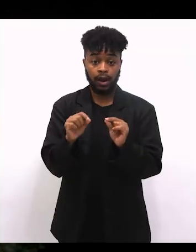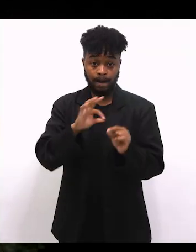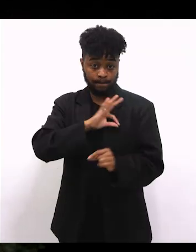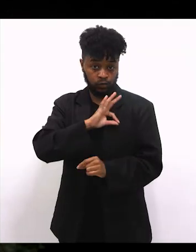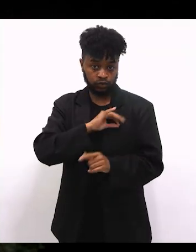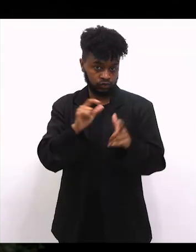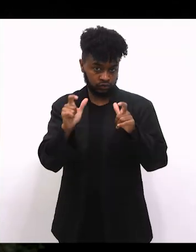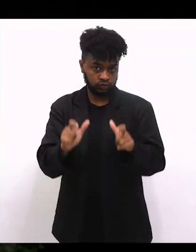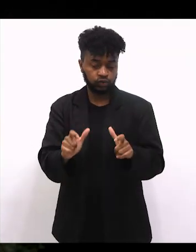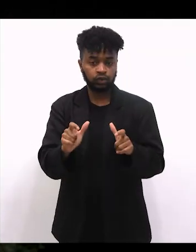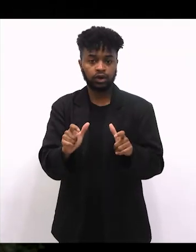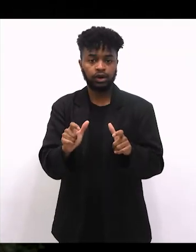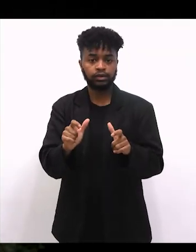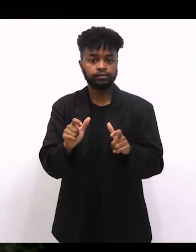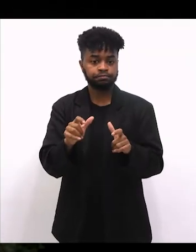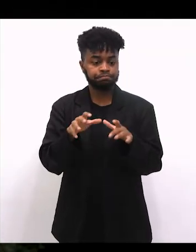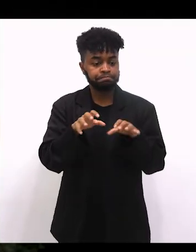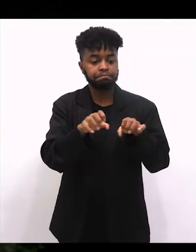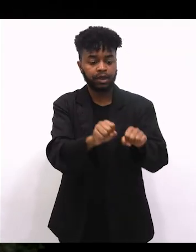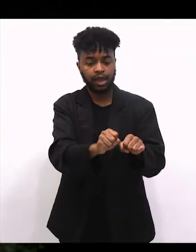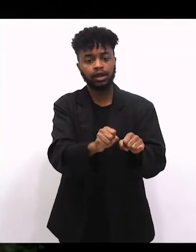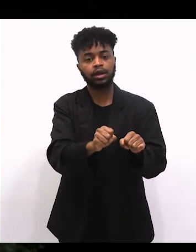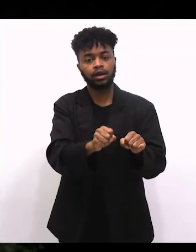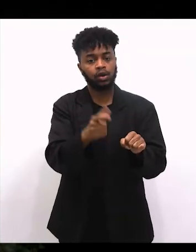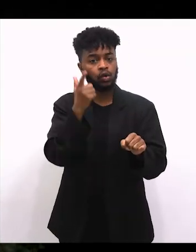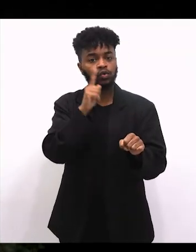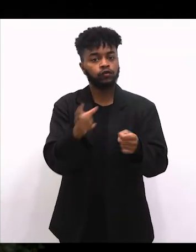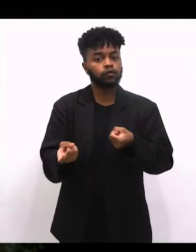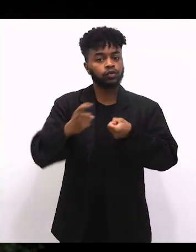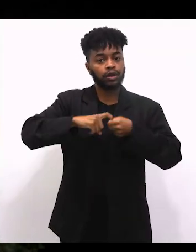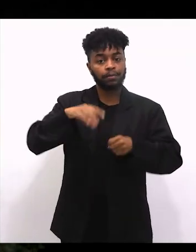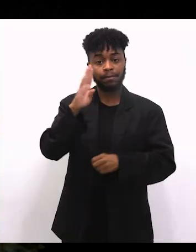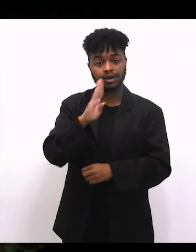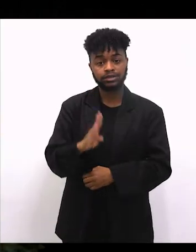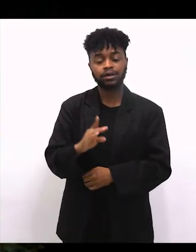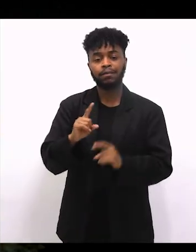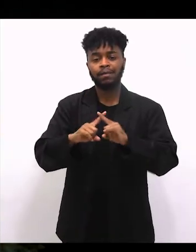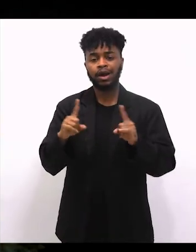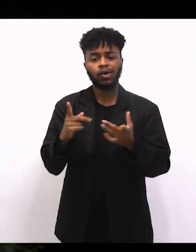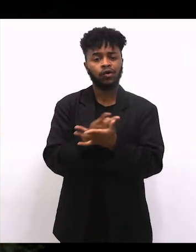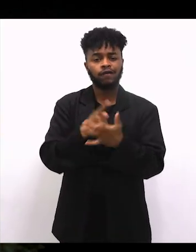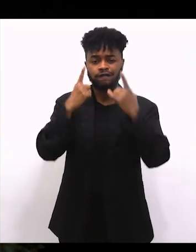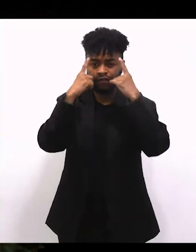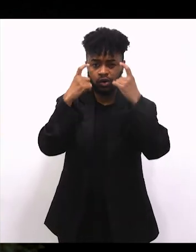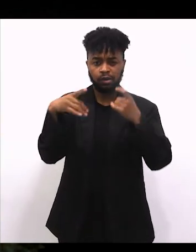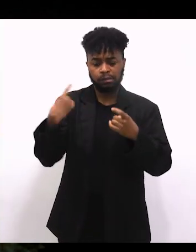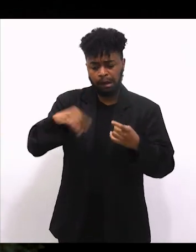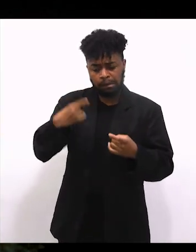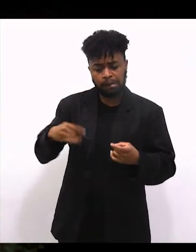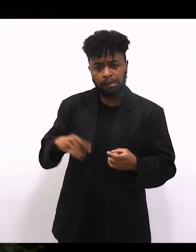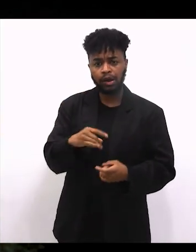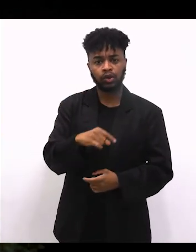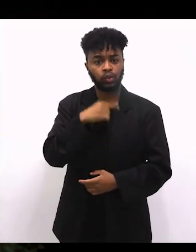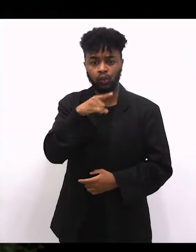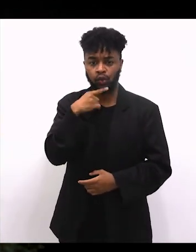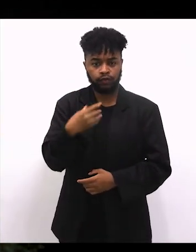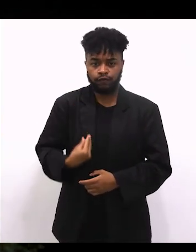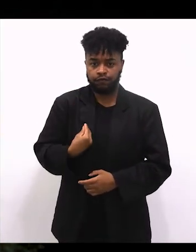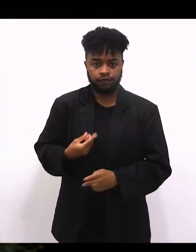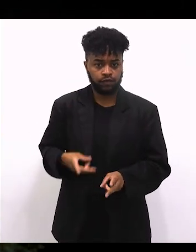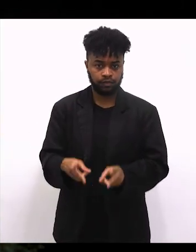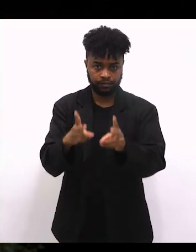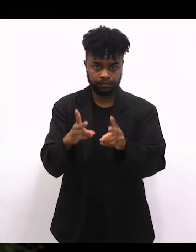a polícia local vai, resgata ela, ela retorna para o Brasil, mas de tanta violência física que ela sofreu, ela não